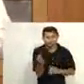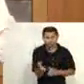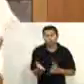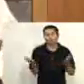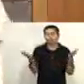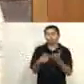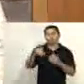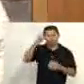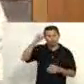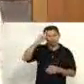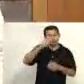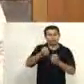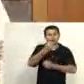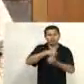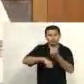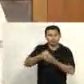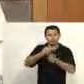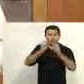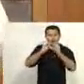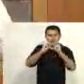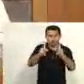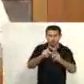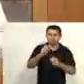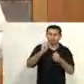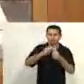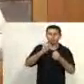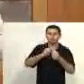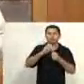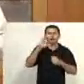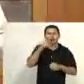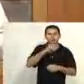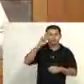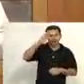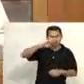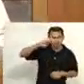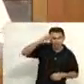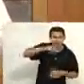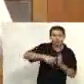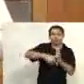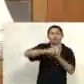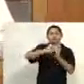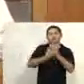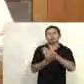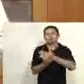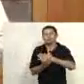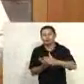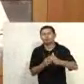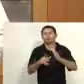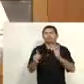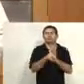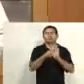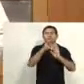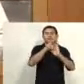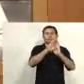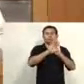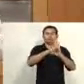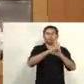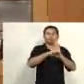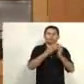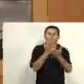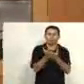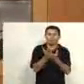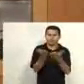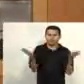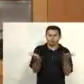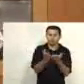no cotidiano de um administrador. Tá? Então só vamos fazer uma pequena revisão antes de iniciarmos propriamente dito os conceitos da teleaula de